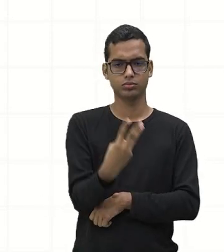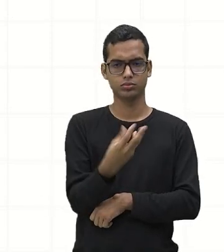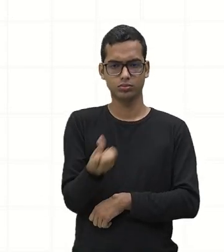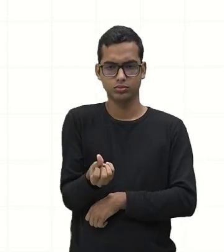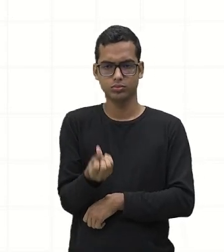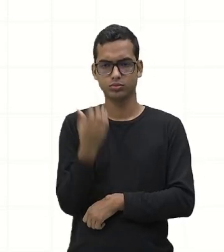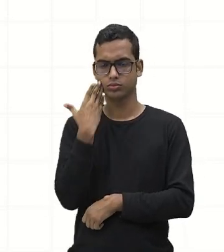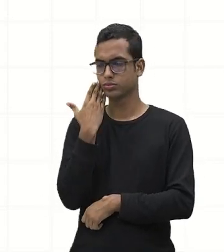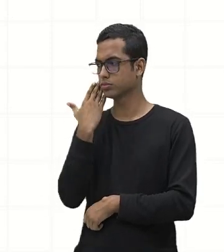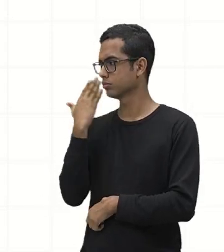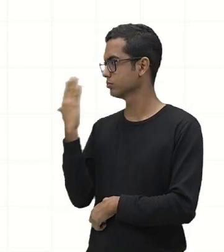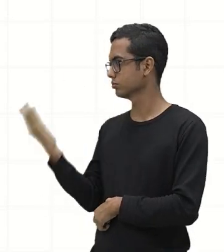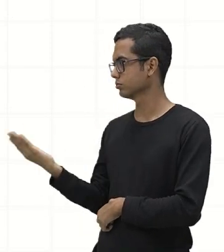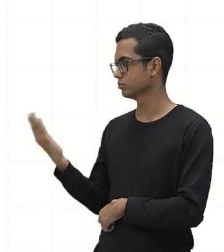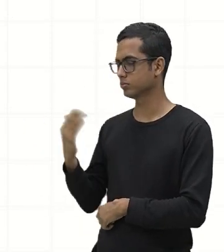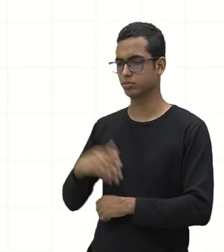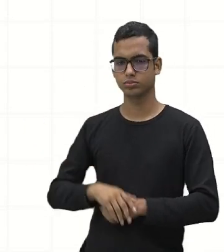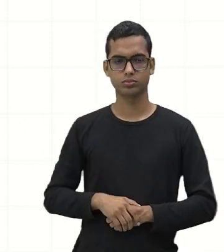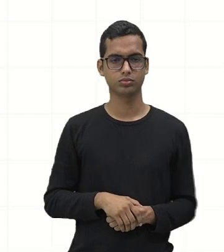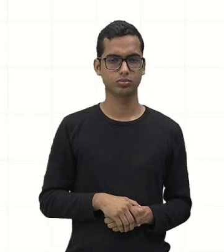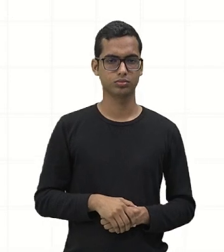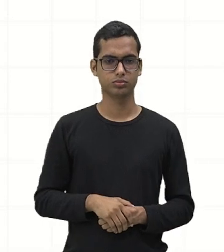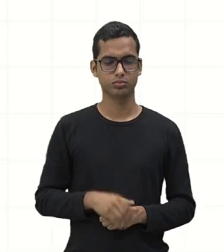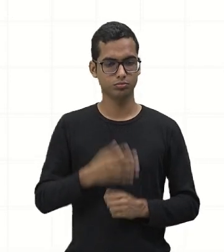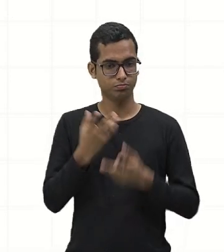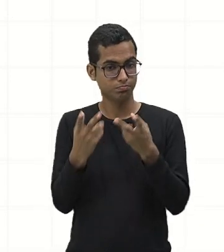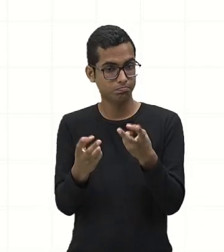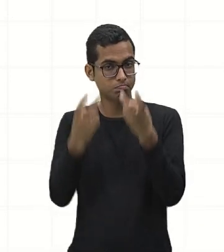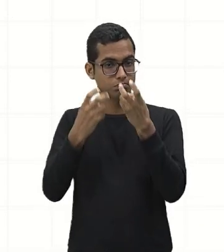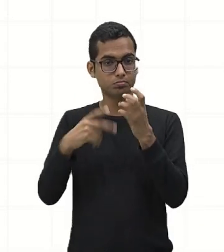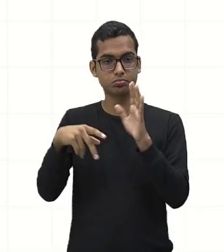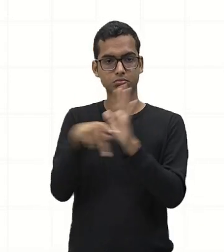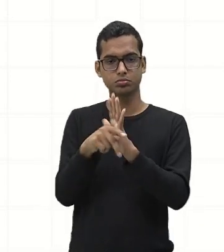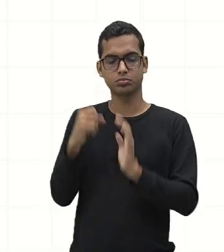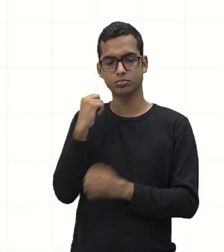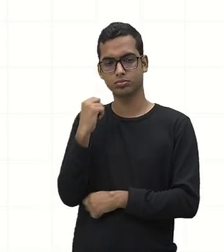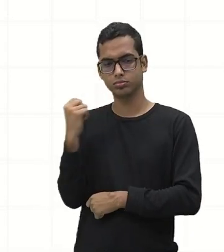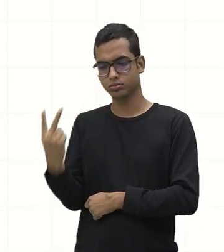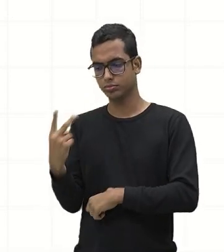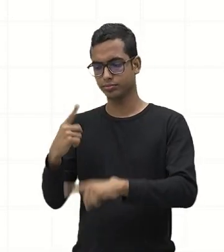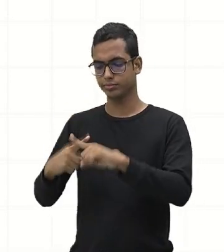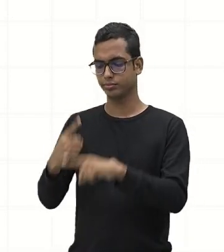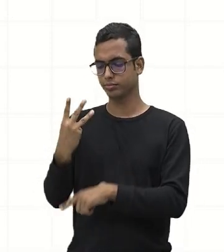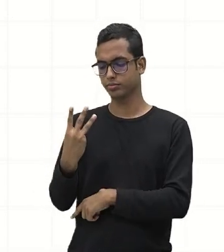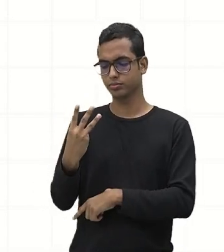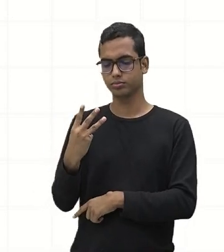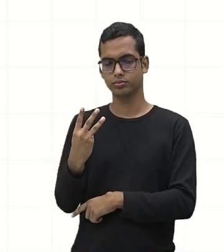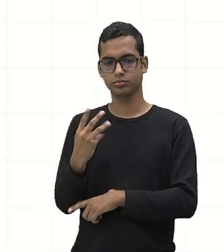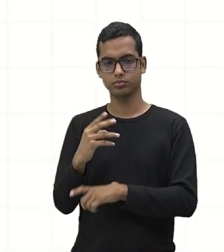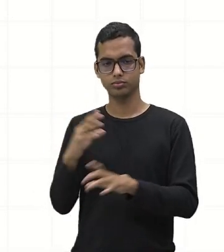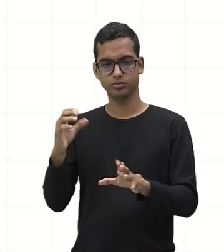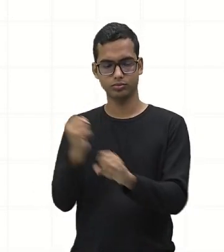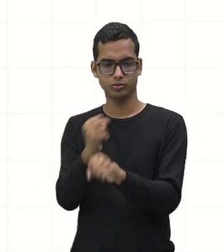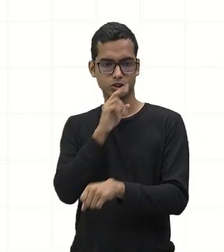que 2 vezes 3 é o mesmo que 6